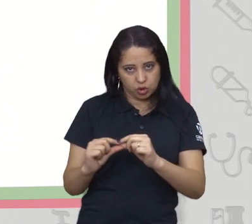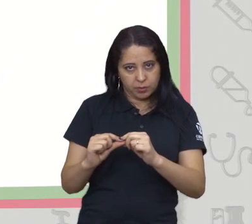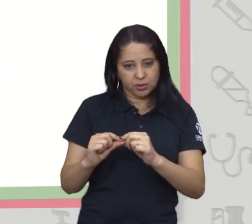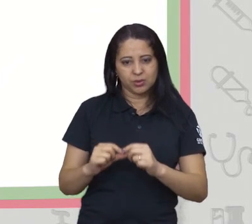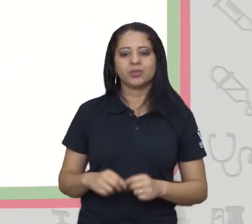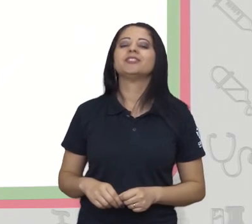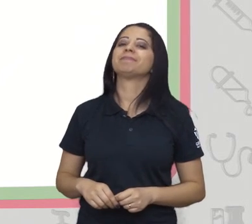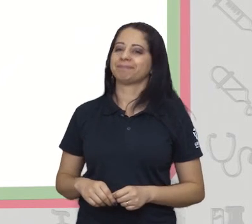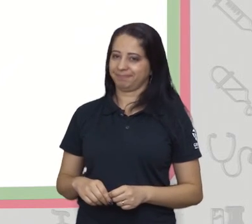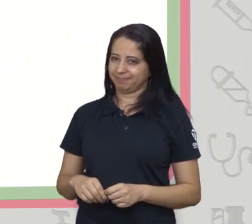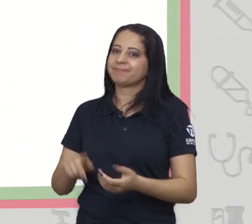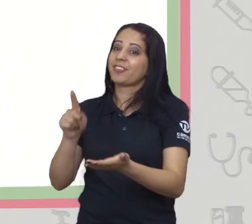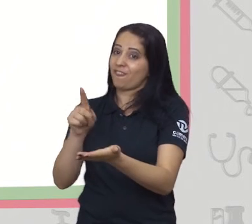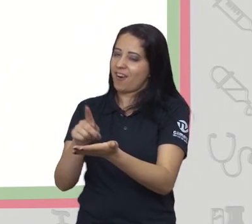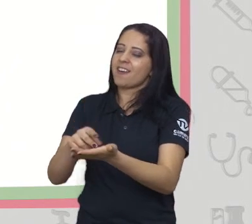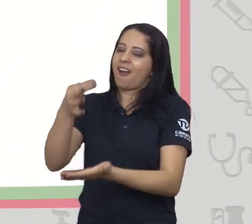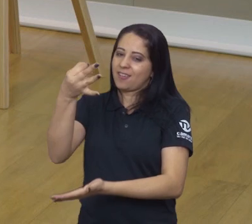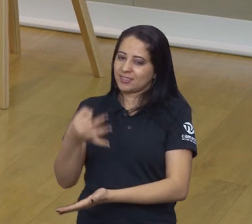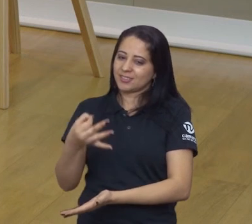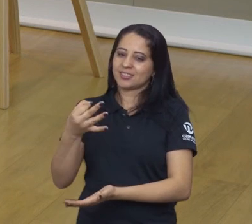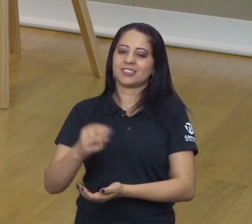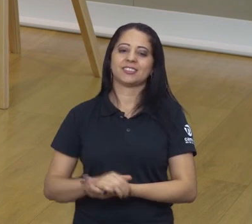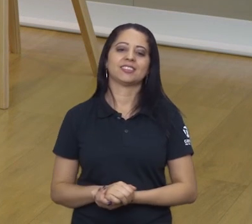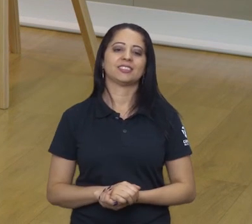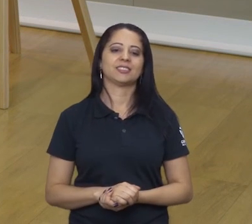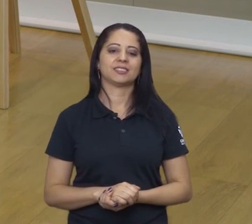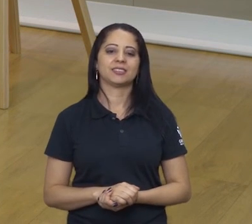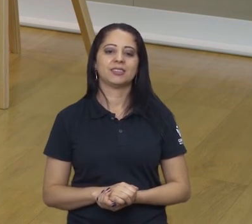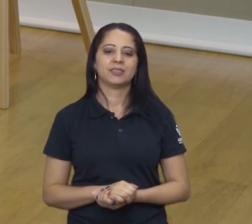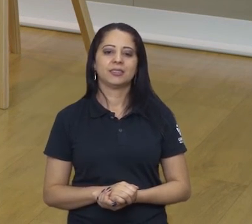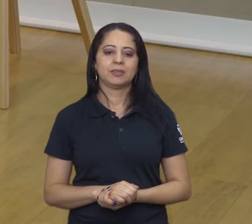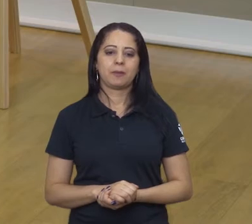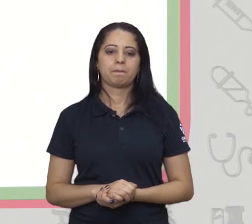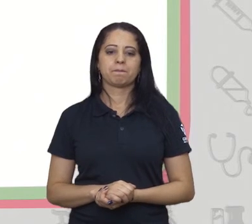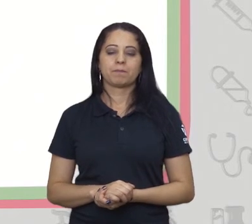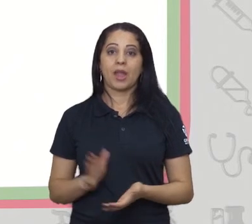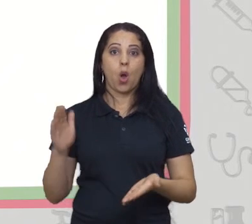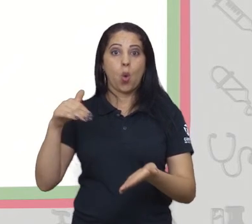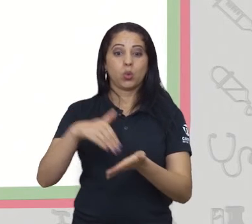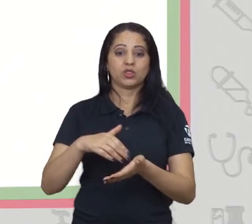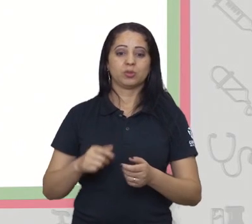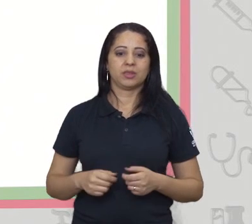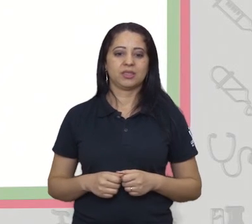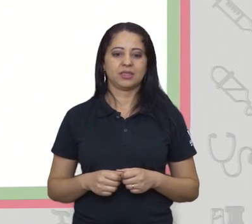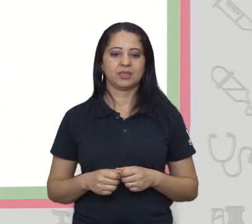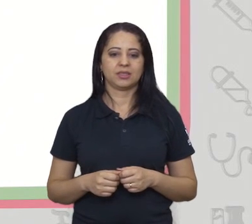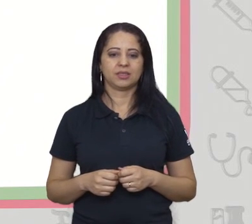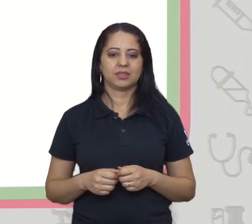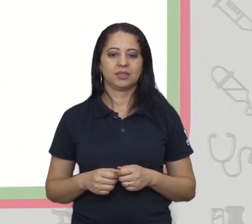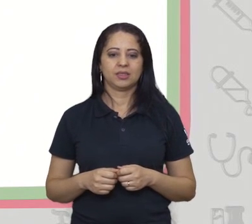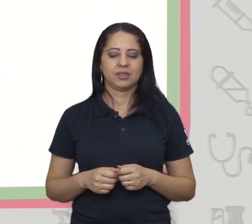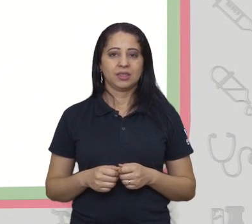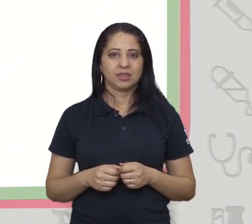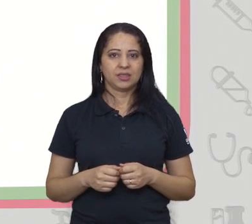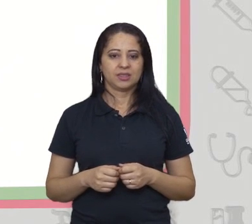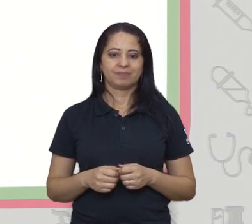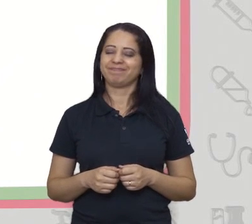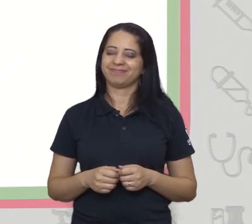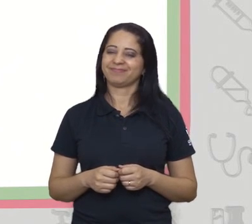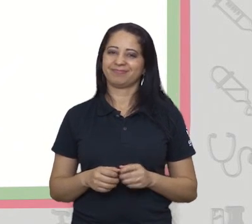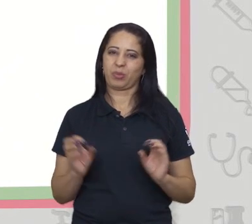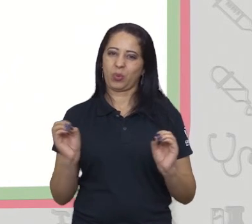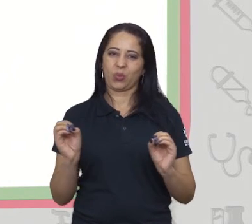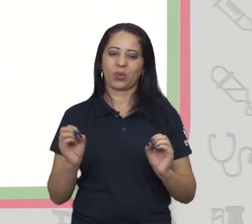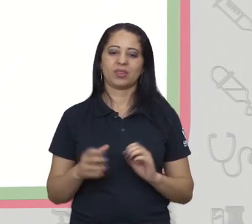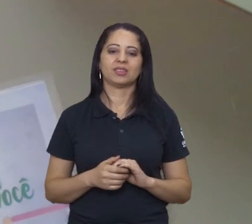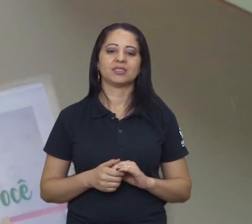certeza verdade Ótimo vamos lá acho que essa é a última pergunta Tem mais alguma Mateus